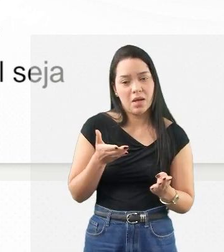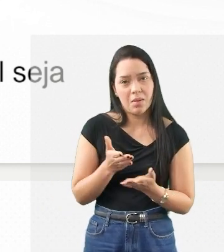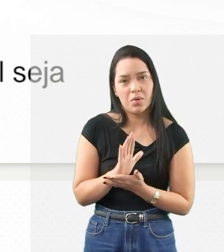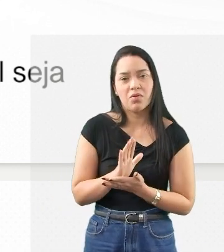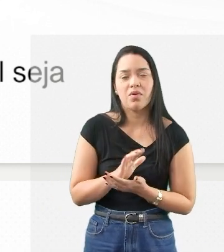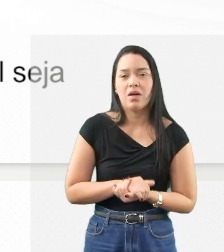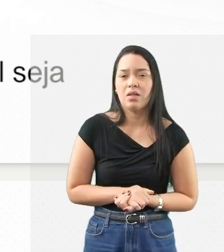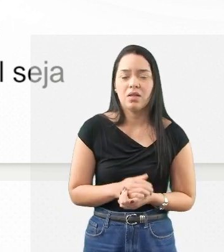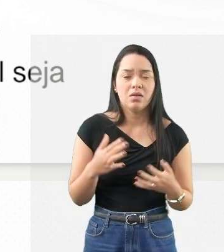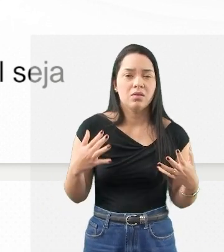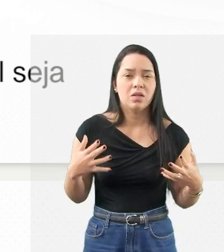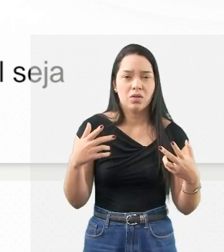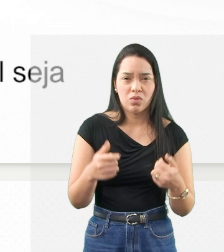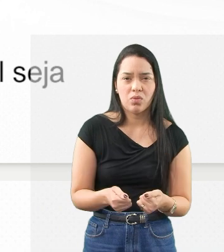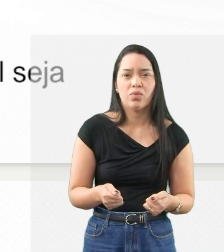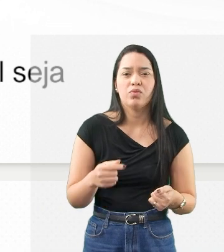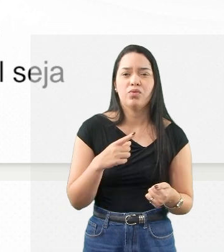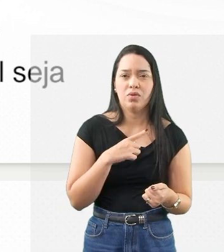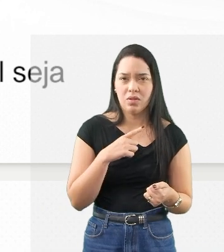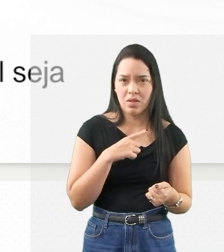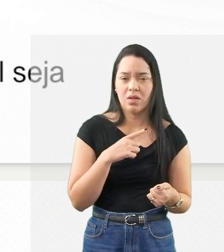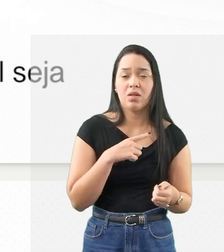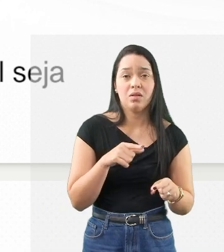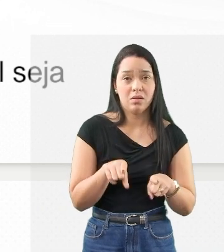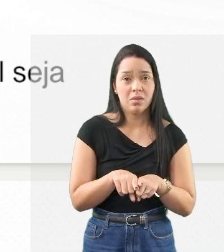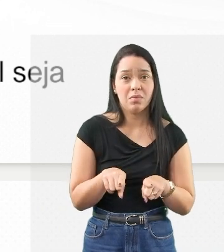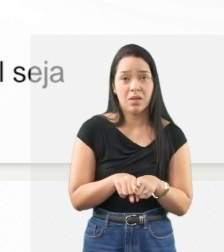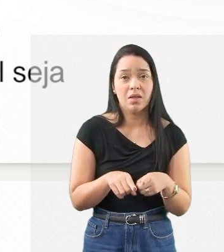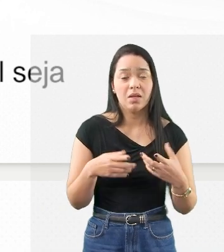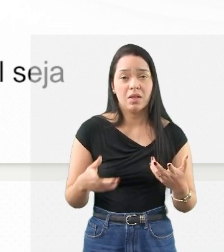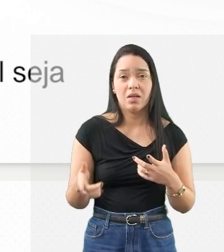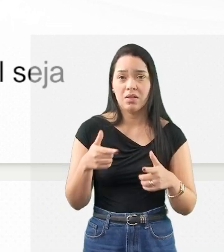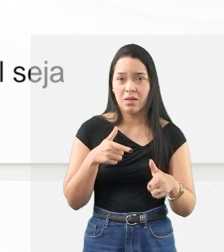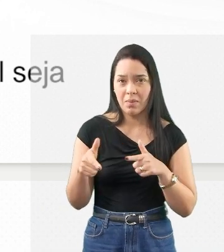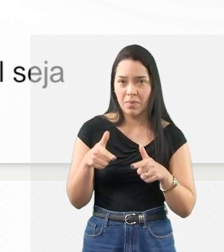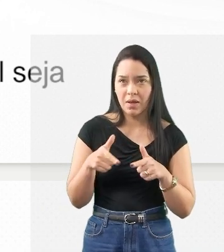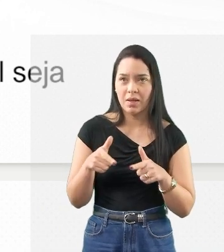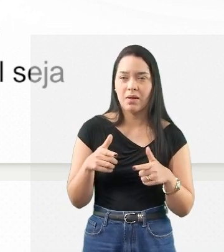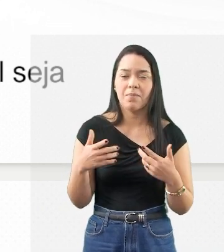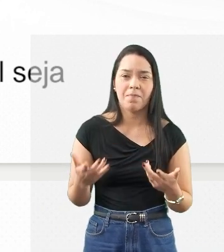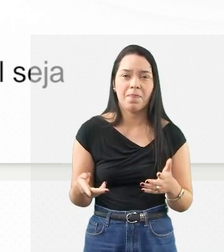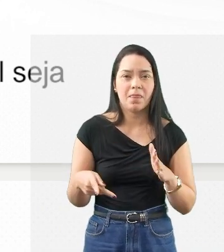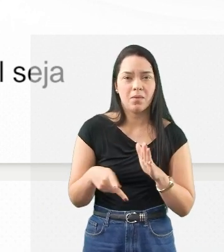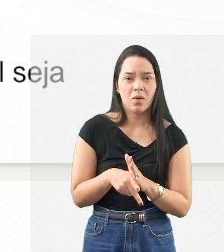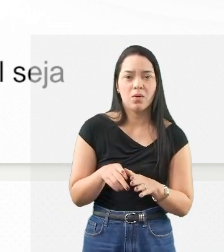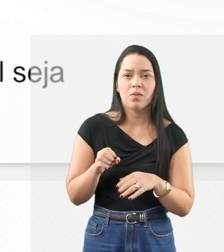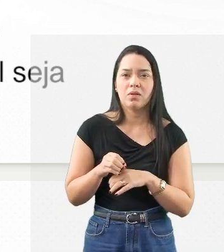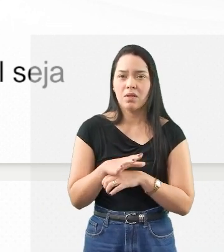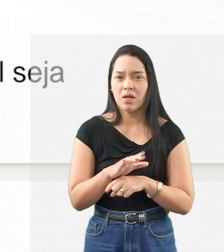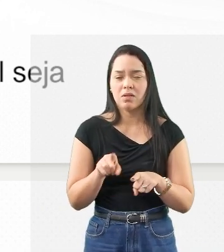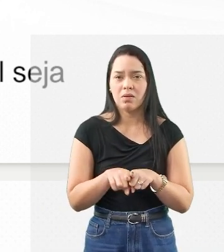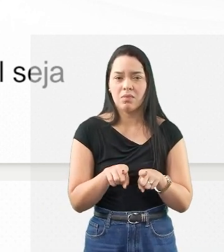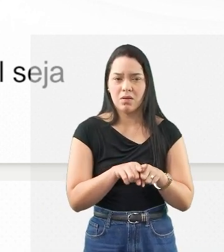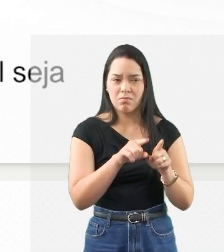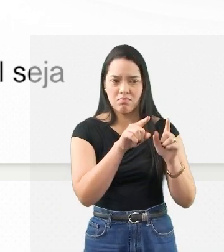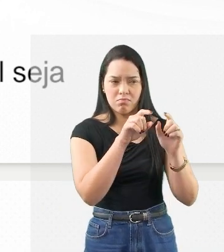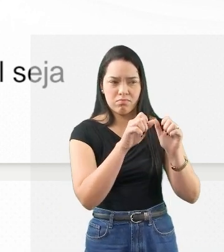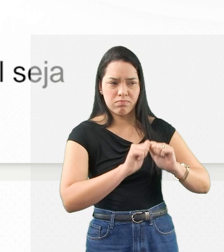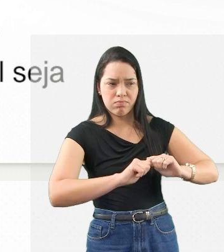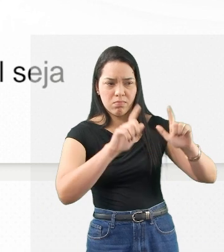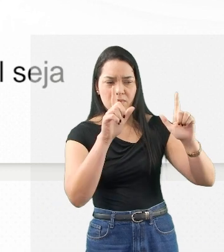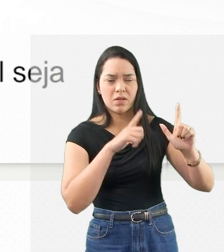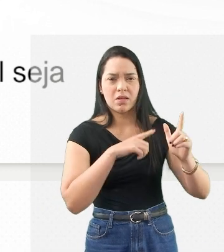aprovado, né? Então tem todo um levantamento por trás. Quem trabalha em questão de publicidade, propaganda, que trabalha com